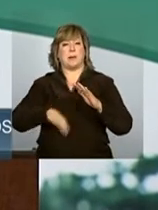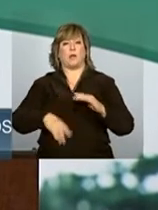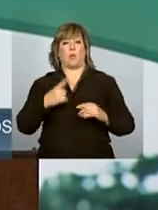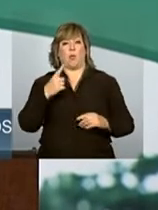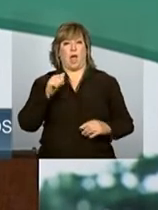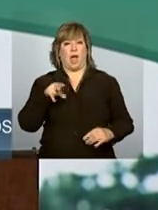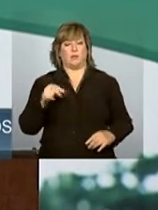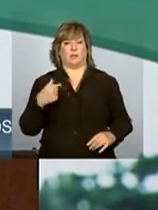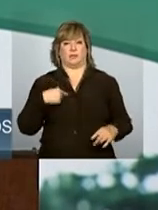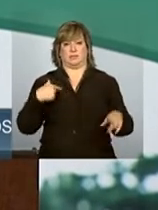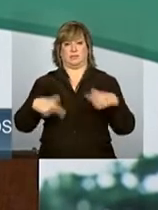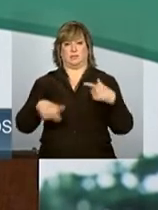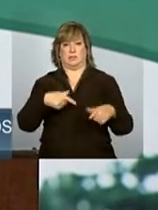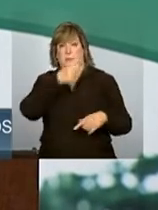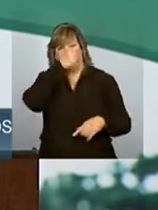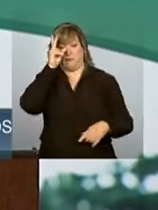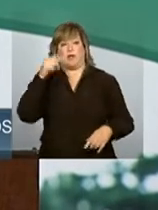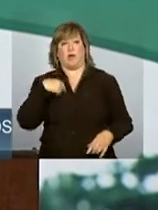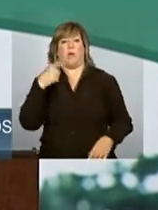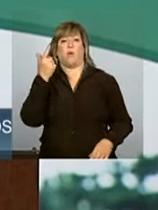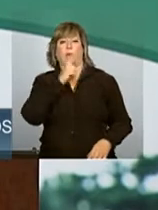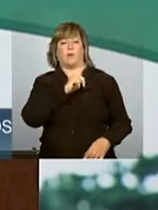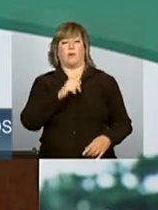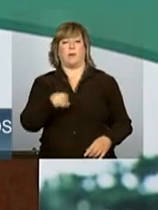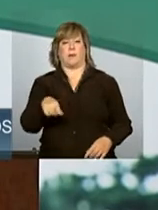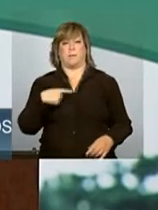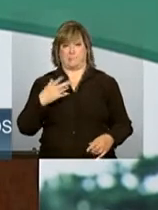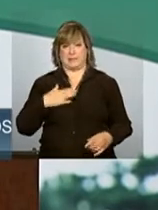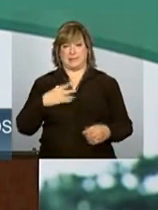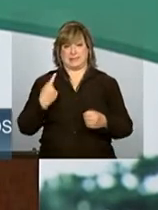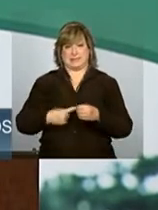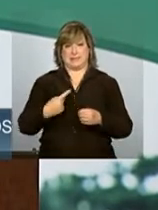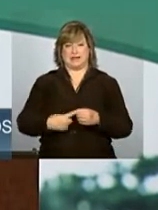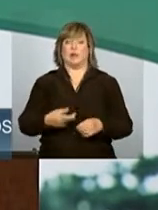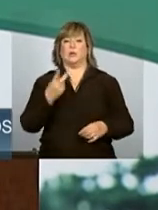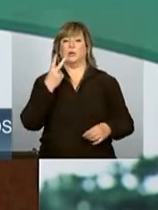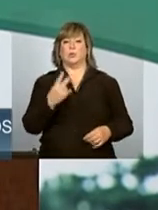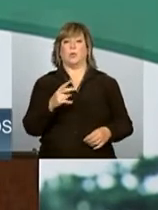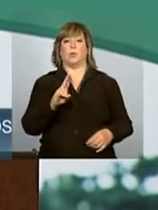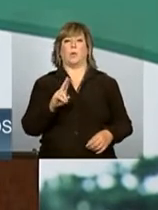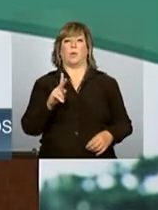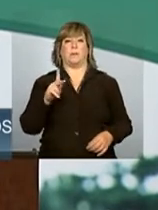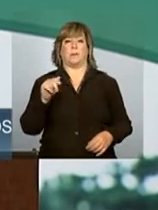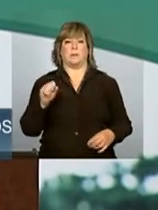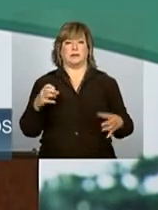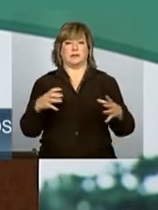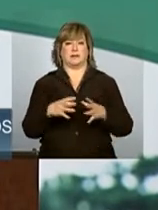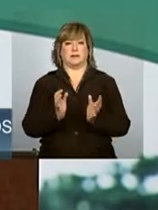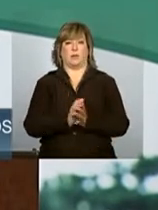meu mandato, conquistei para Nova Bandeirantes duas unidades básicas de saúde,